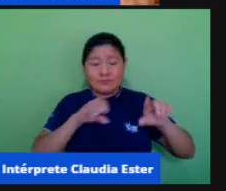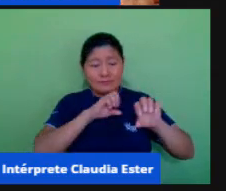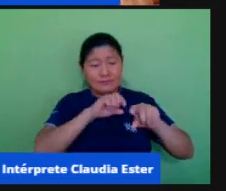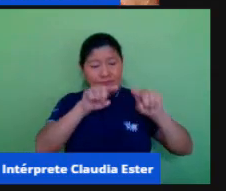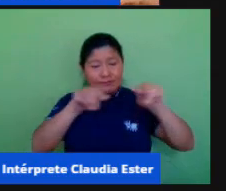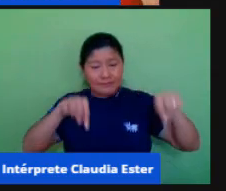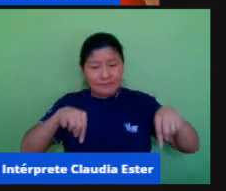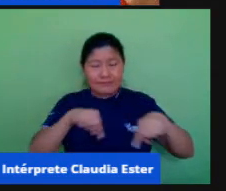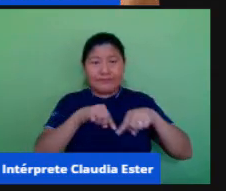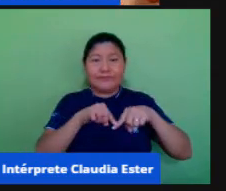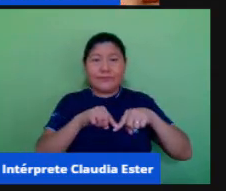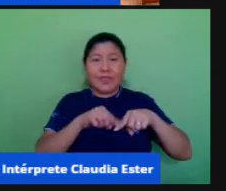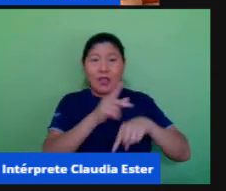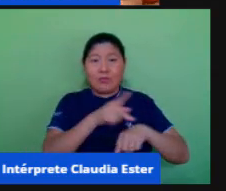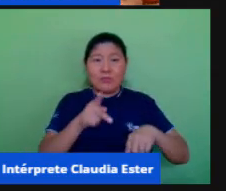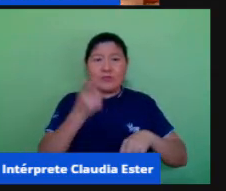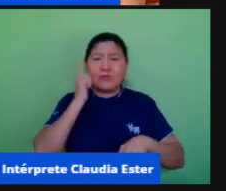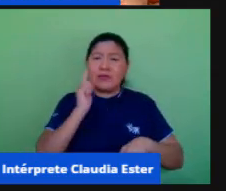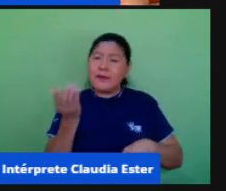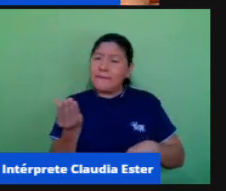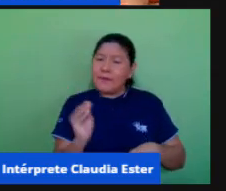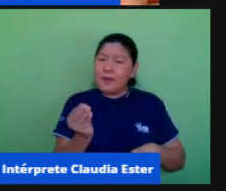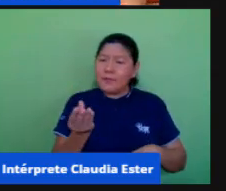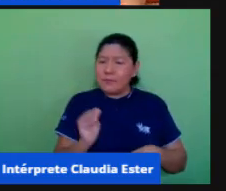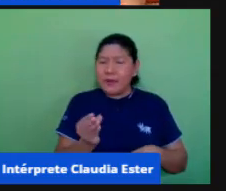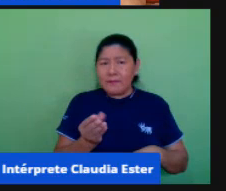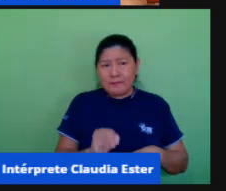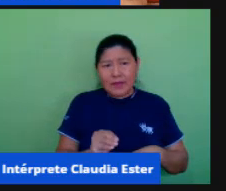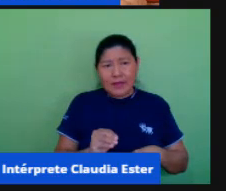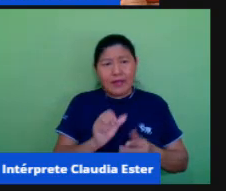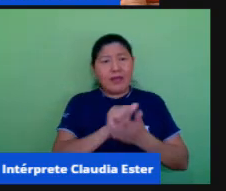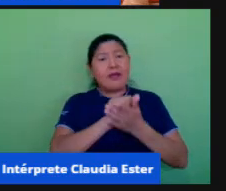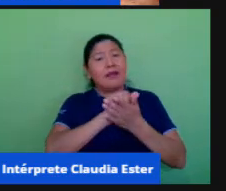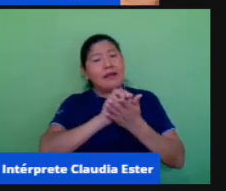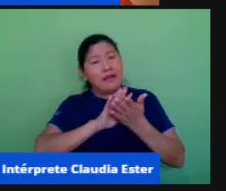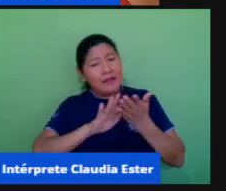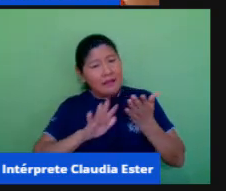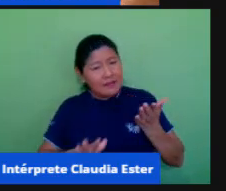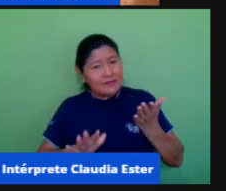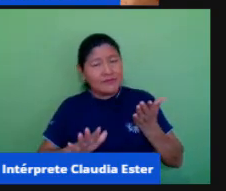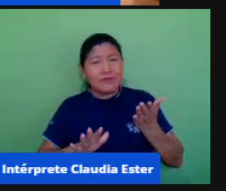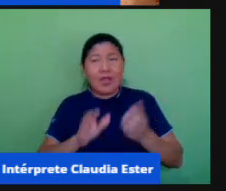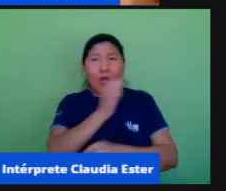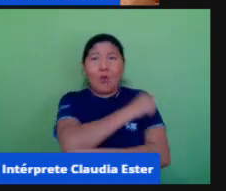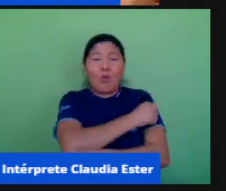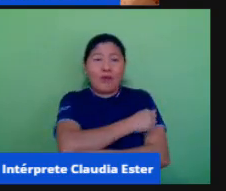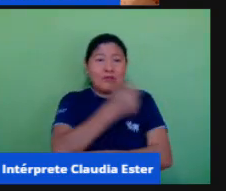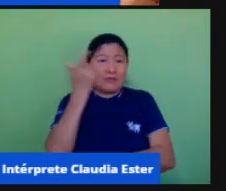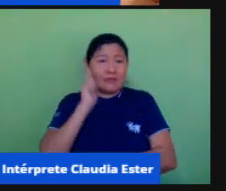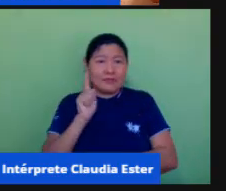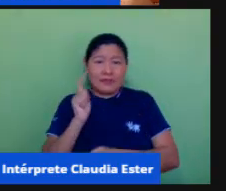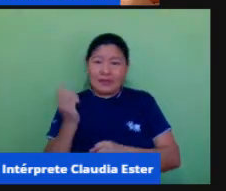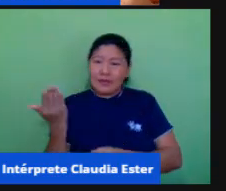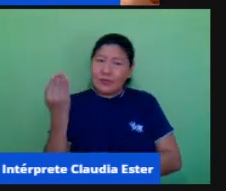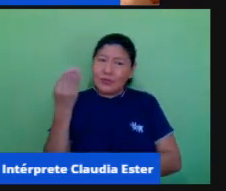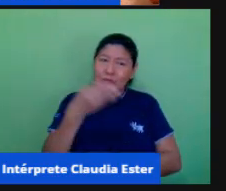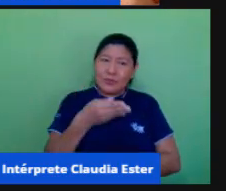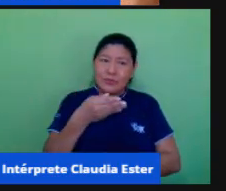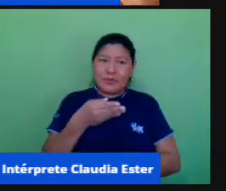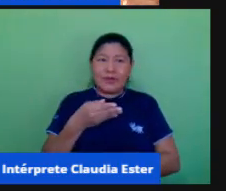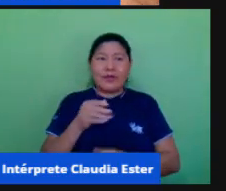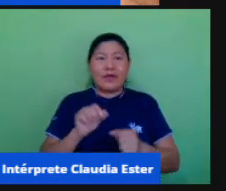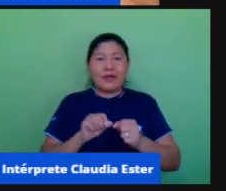em que o professor consegue postar atividades, o aluno consegue ir lá te dar um retorno dessas atividades, o professor